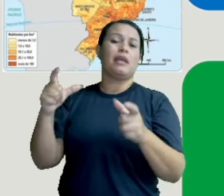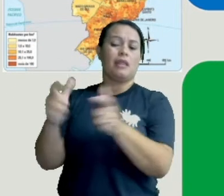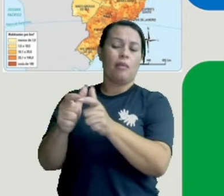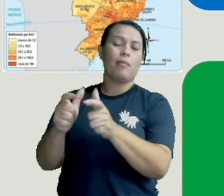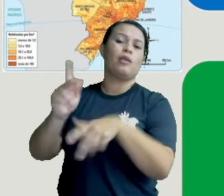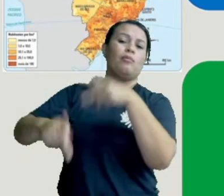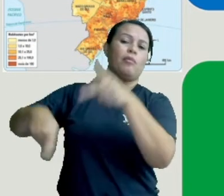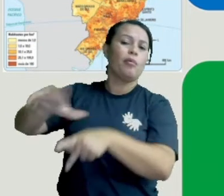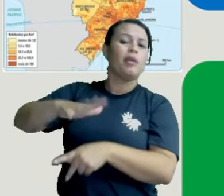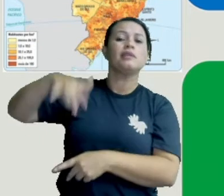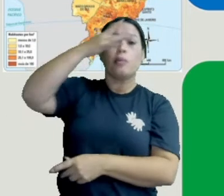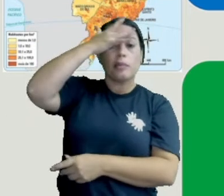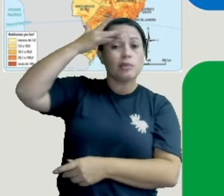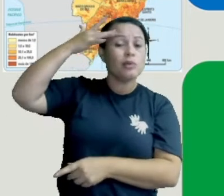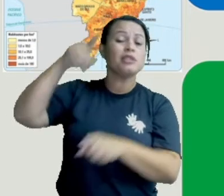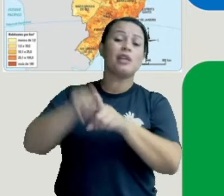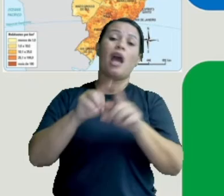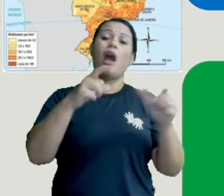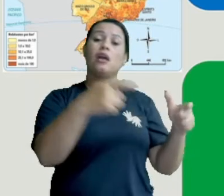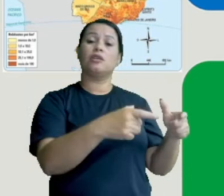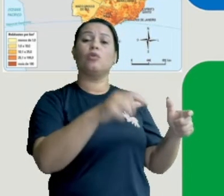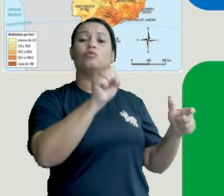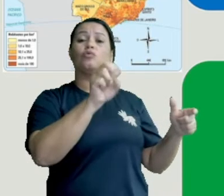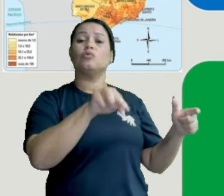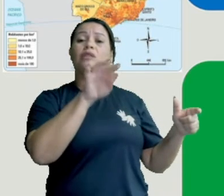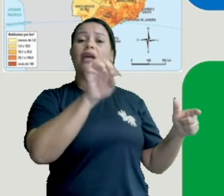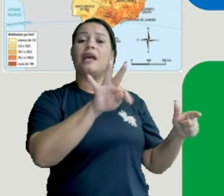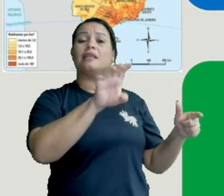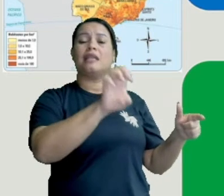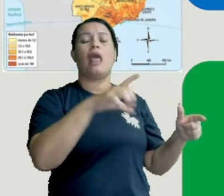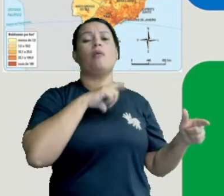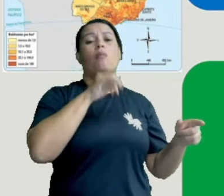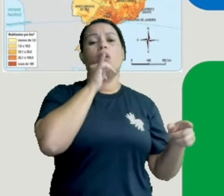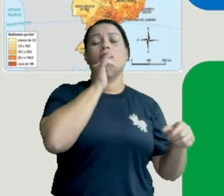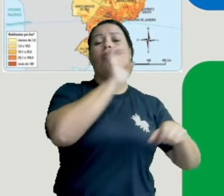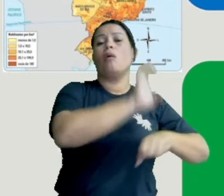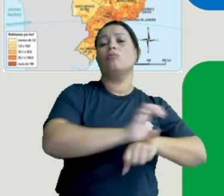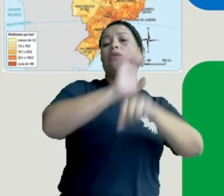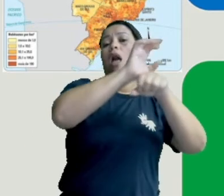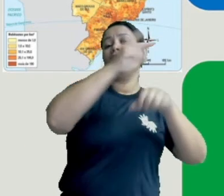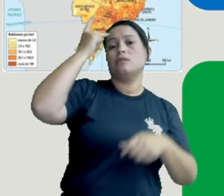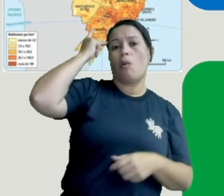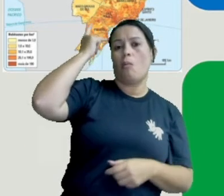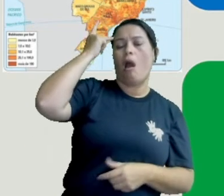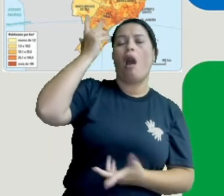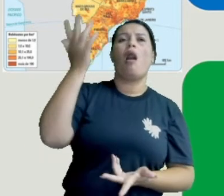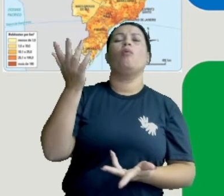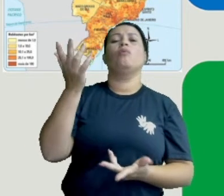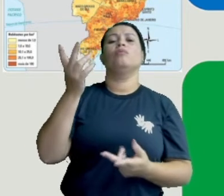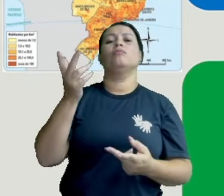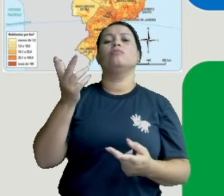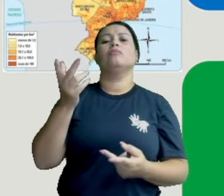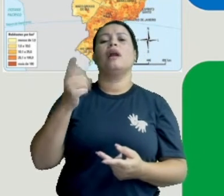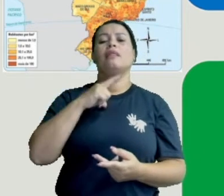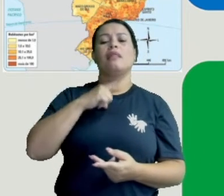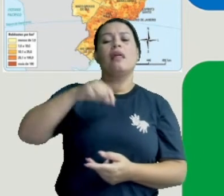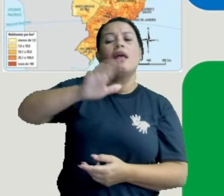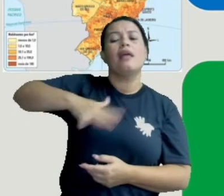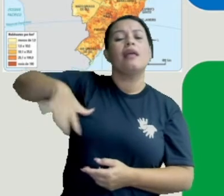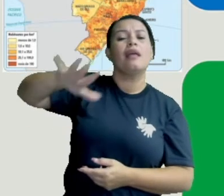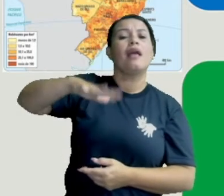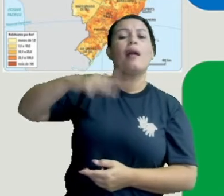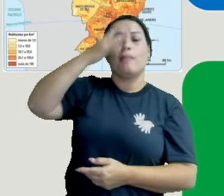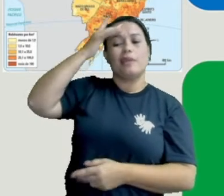concentração populacional. Já a região sudeste, onde você tem estados como São Paulo, né, que seria o coração econômico do Brasil, aí naturalmente você